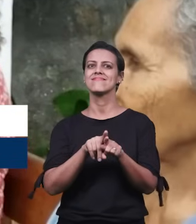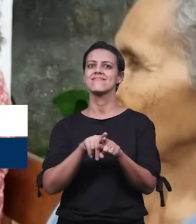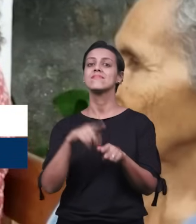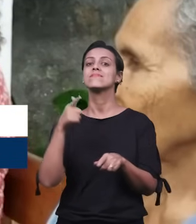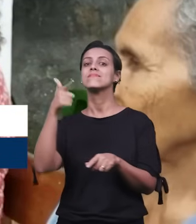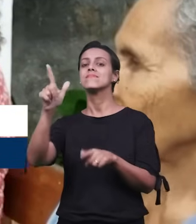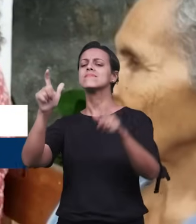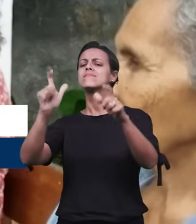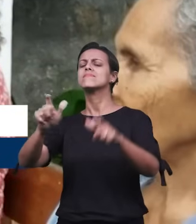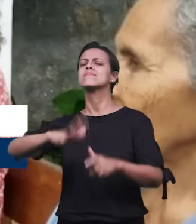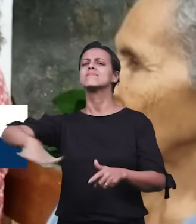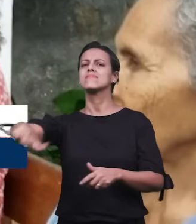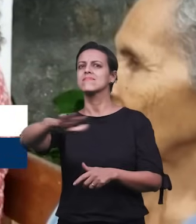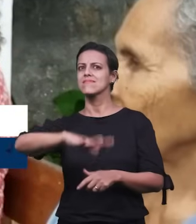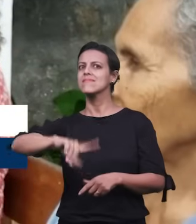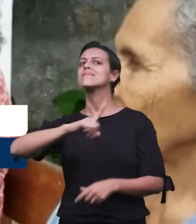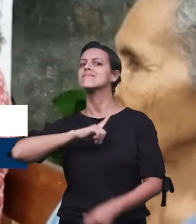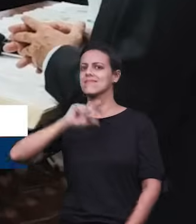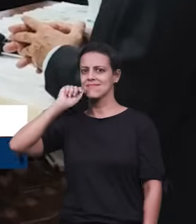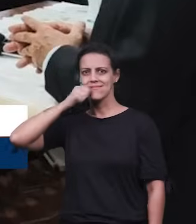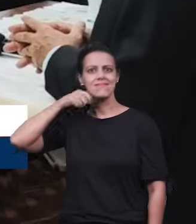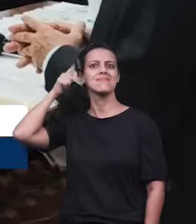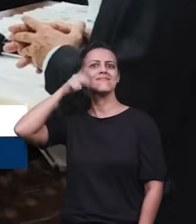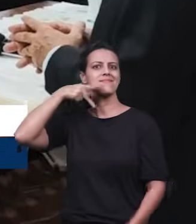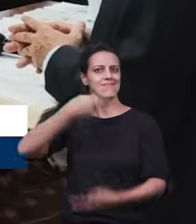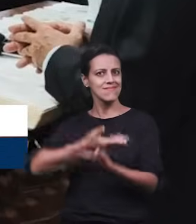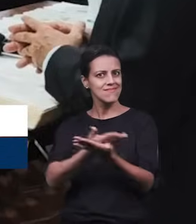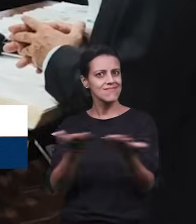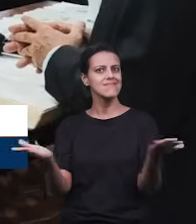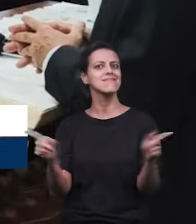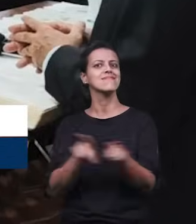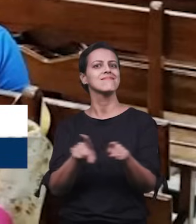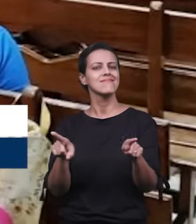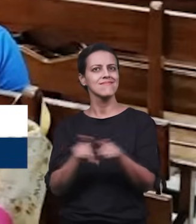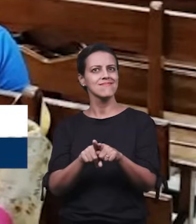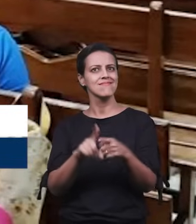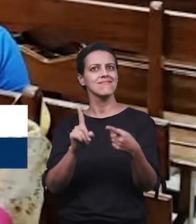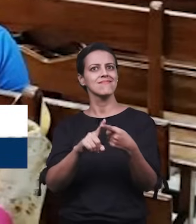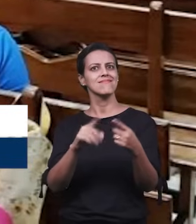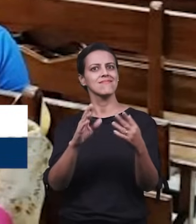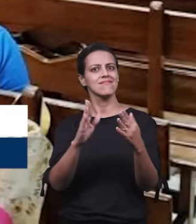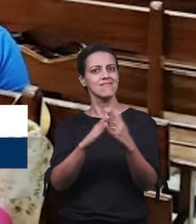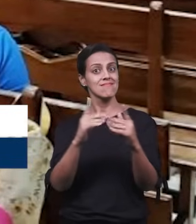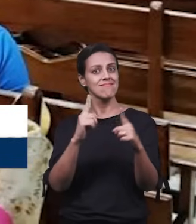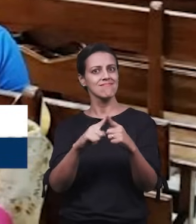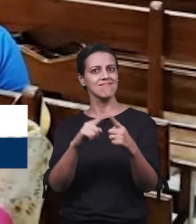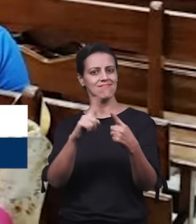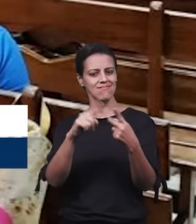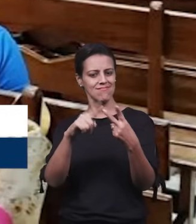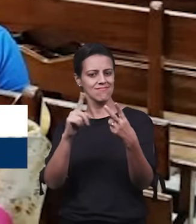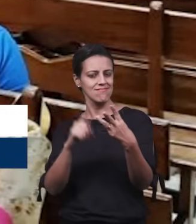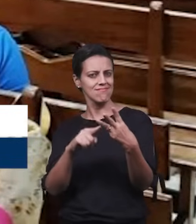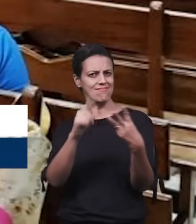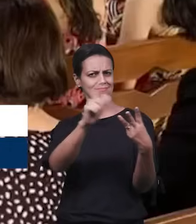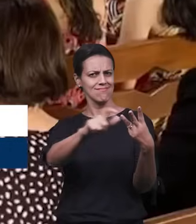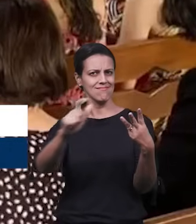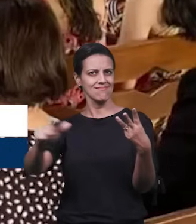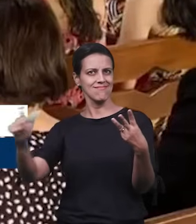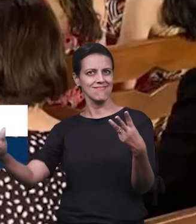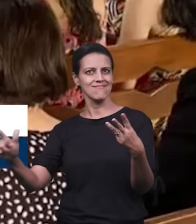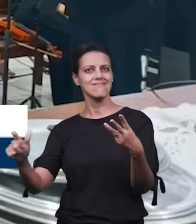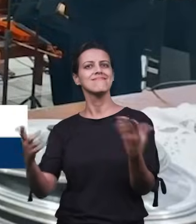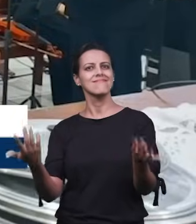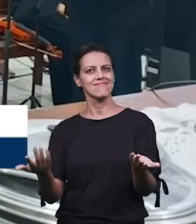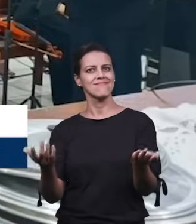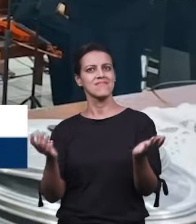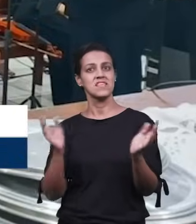Senhor. Lá no Polo Calcaia, os irmãos também tiveram ceia, hein? Nas igrejas Jurema, Aratuí